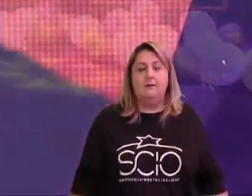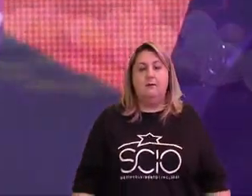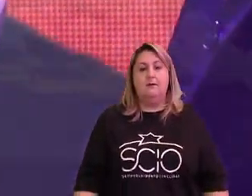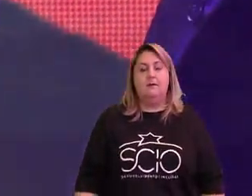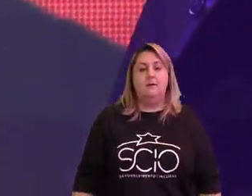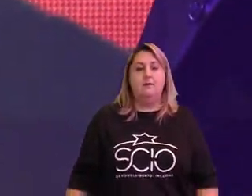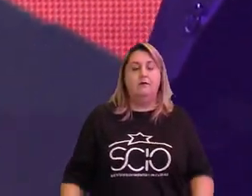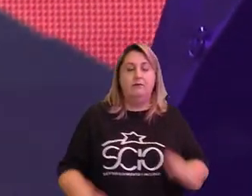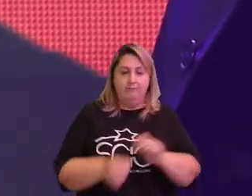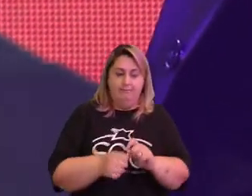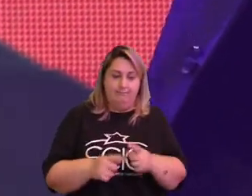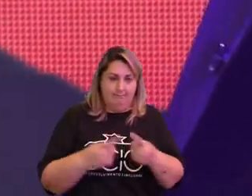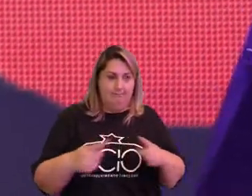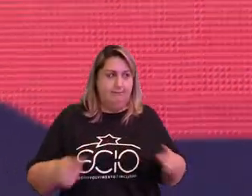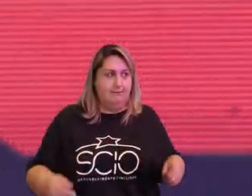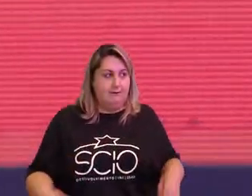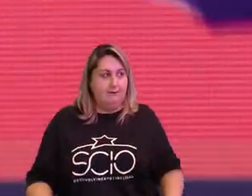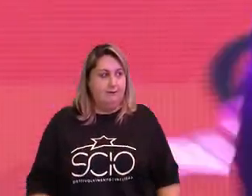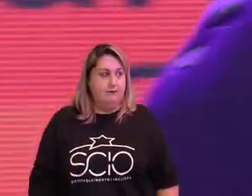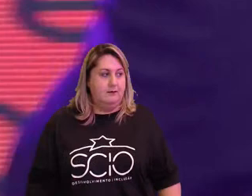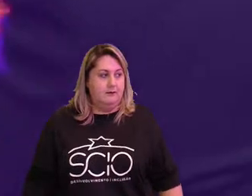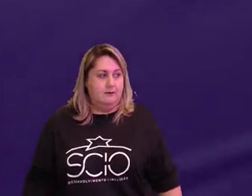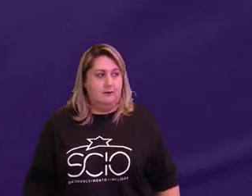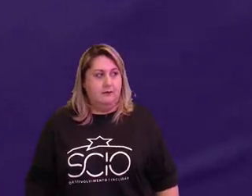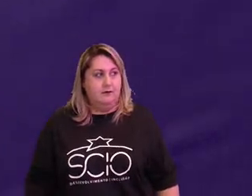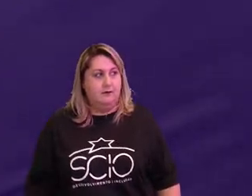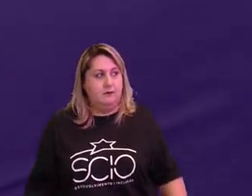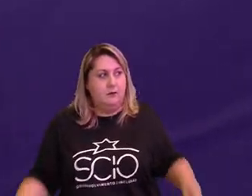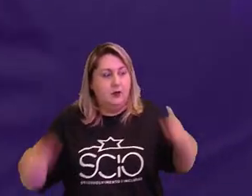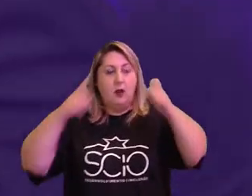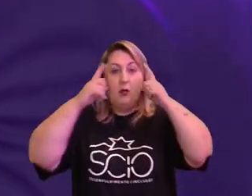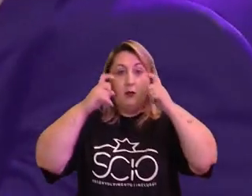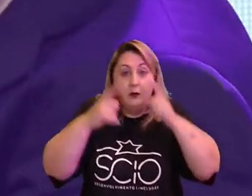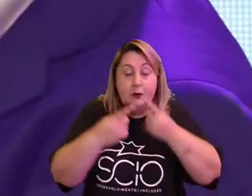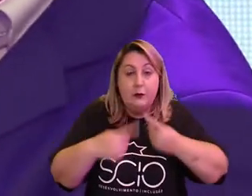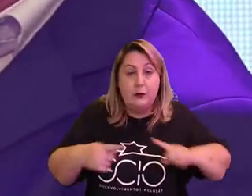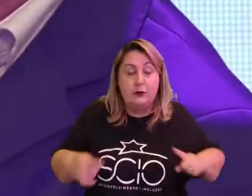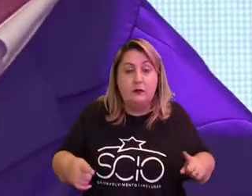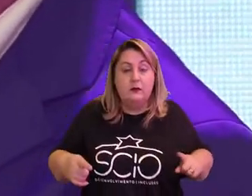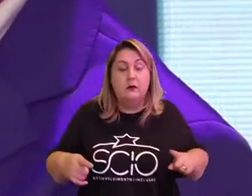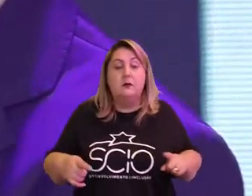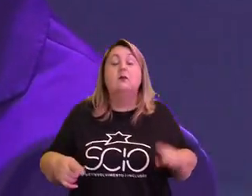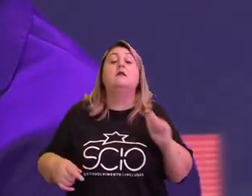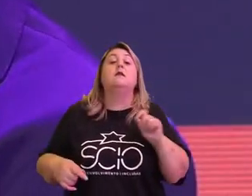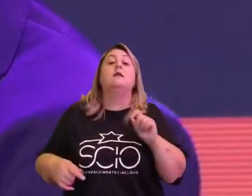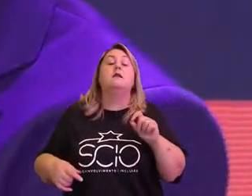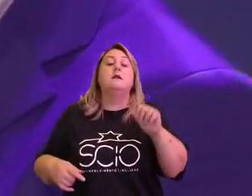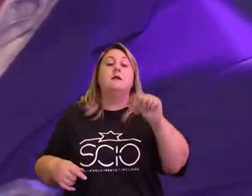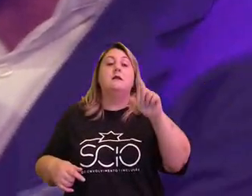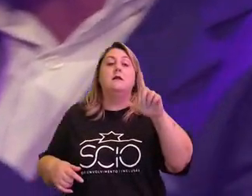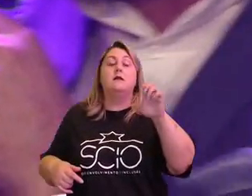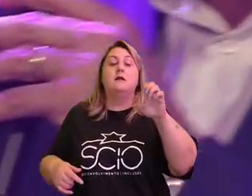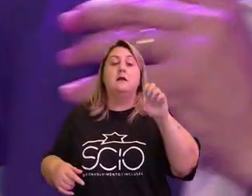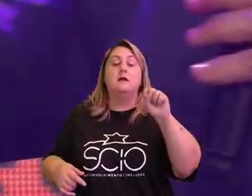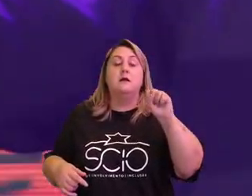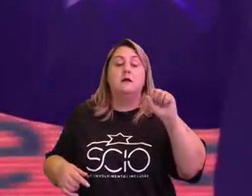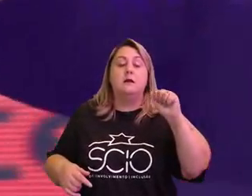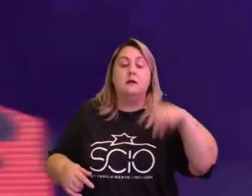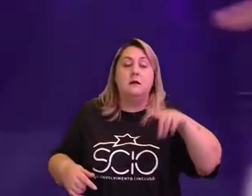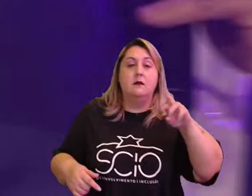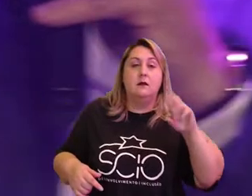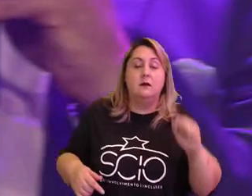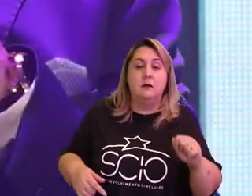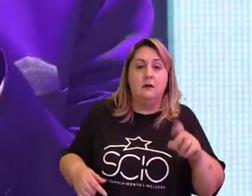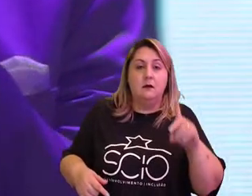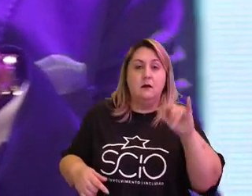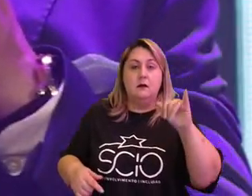aquele filezinho. Vamos lá então. Foto, kit churrasco. Vai para Alessandra